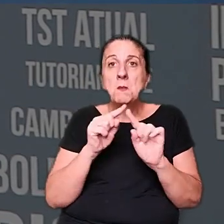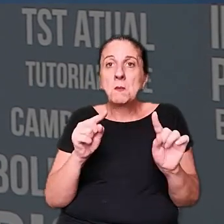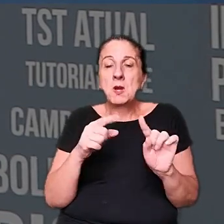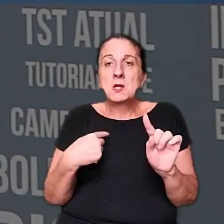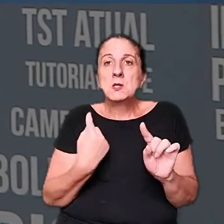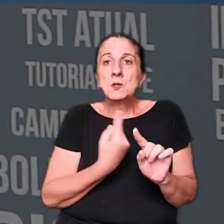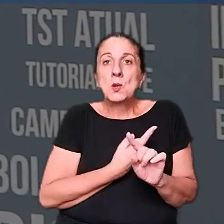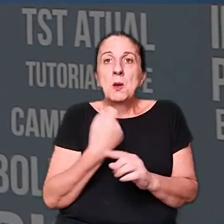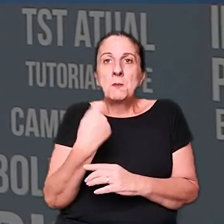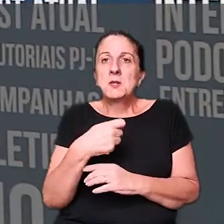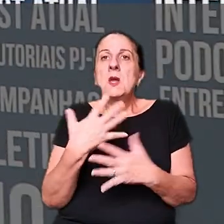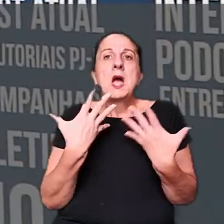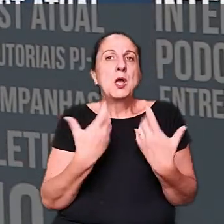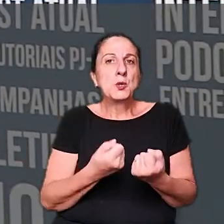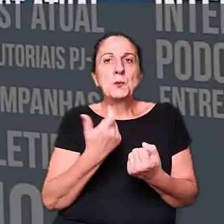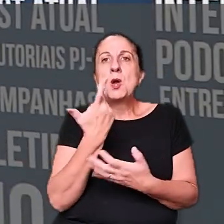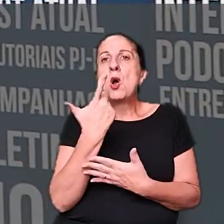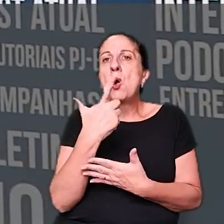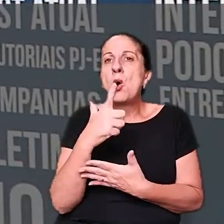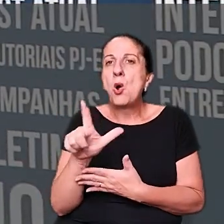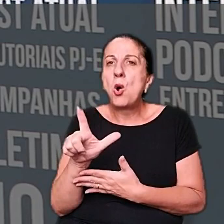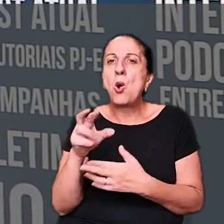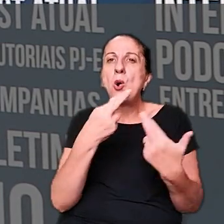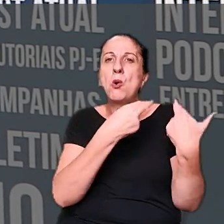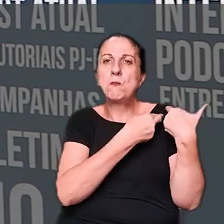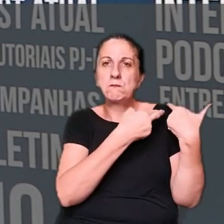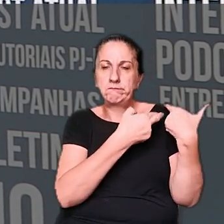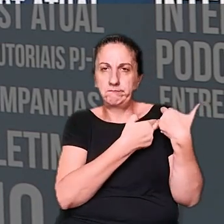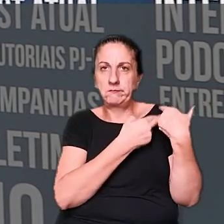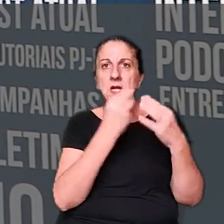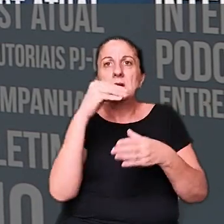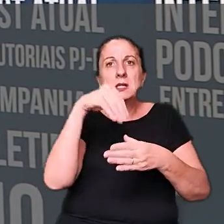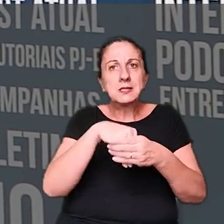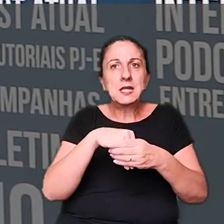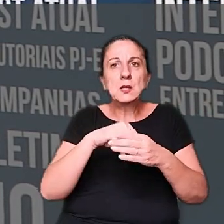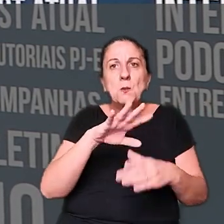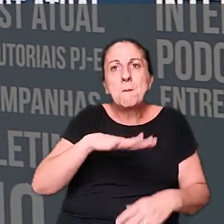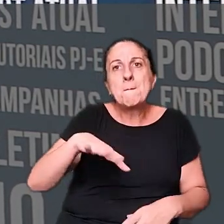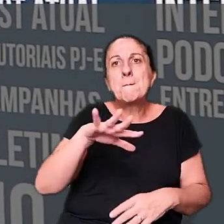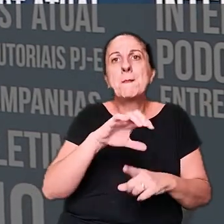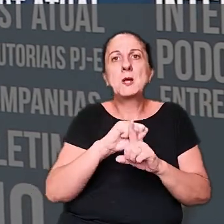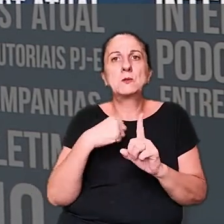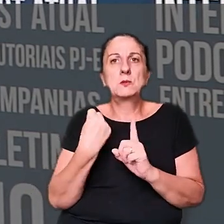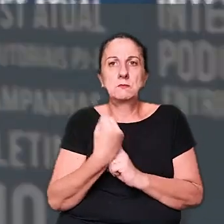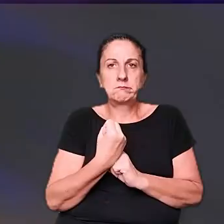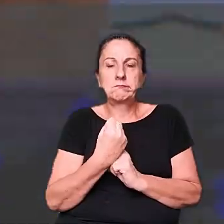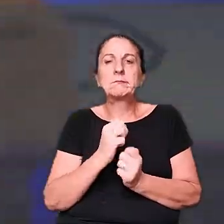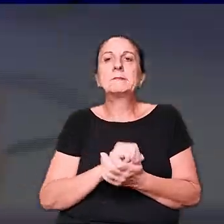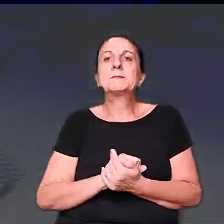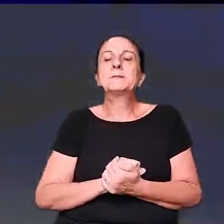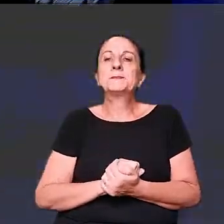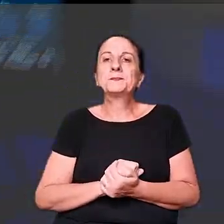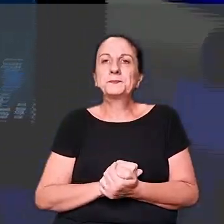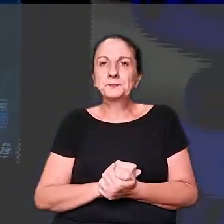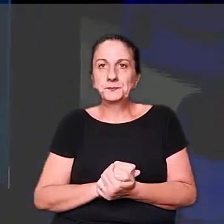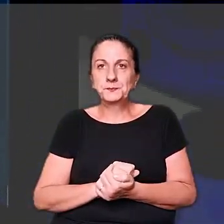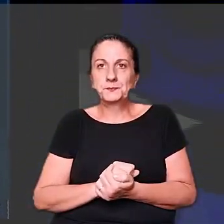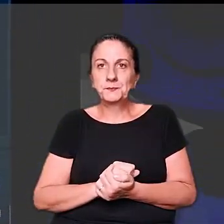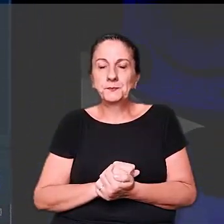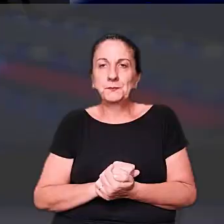processos, mas nós precisamos assumir outras responsabilidades dentro do nosso meio social.